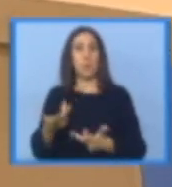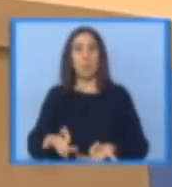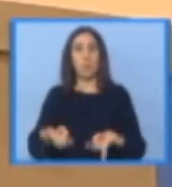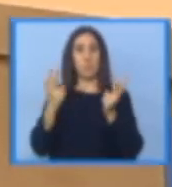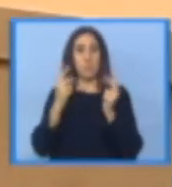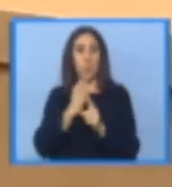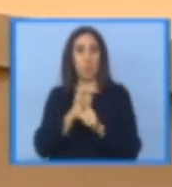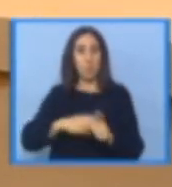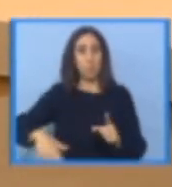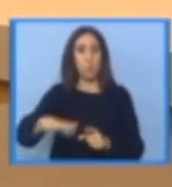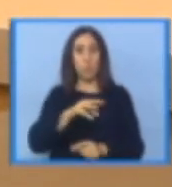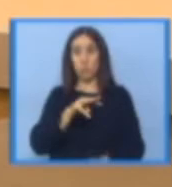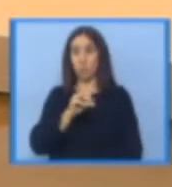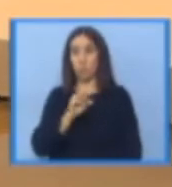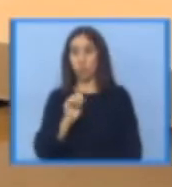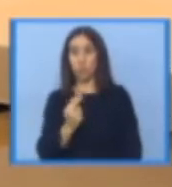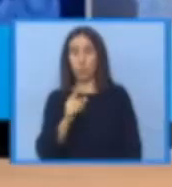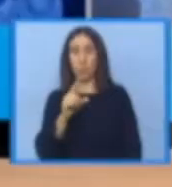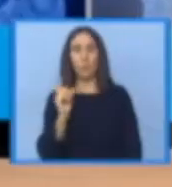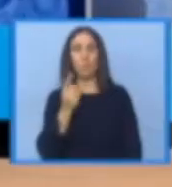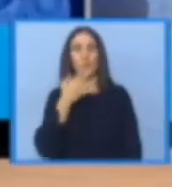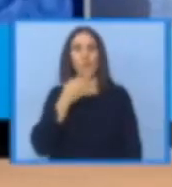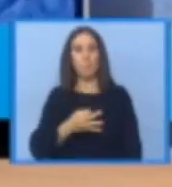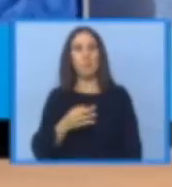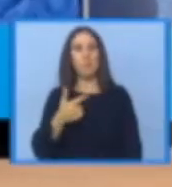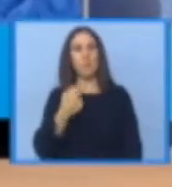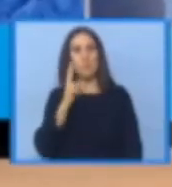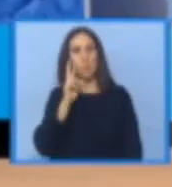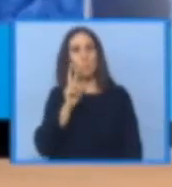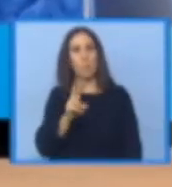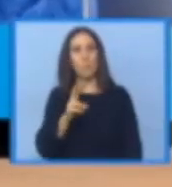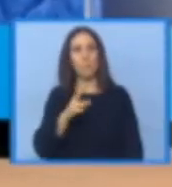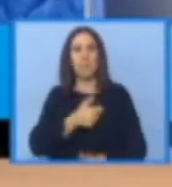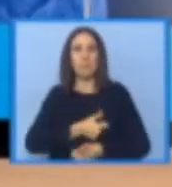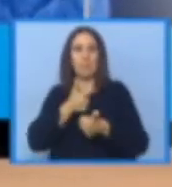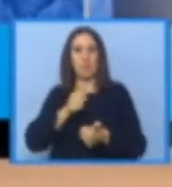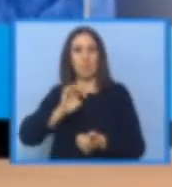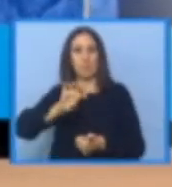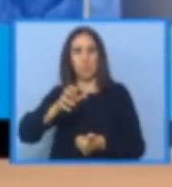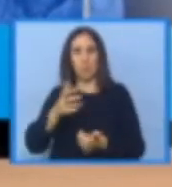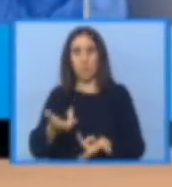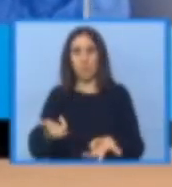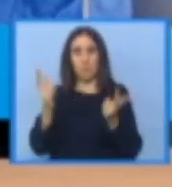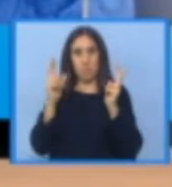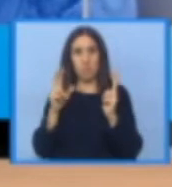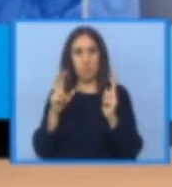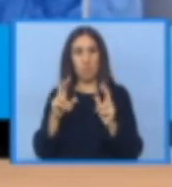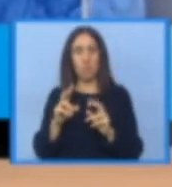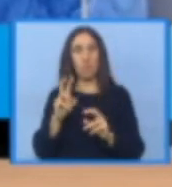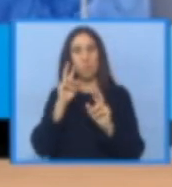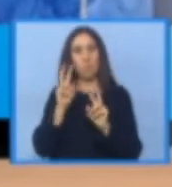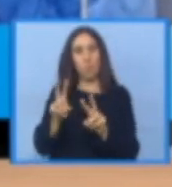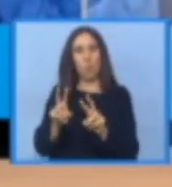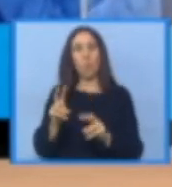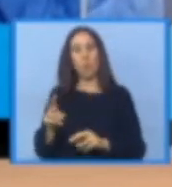libertação desta zona de Mossul, portanto, que todos vimos na televisão, a libertação desta cidade, desta região, há agora esta possibilidade dos cristãos